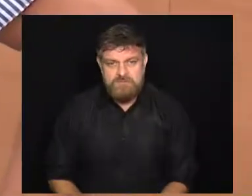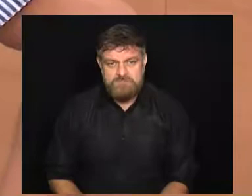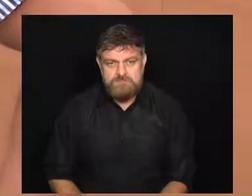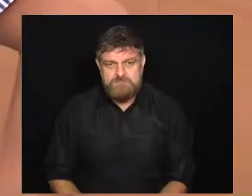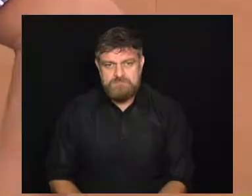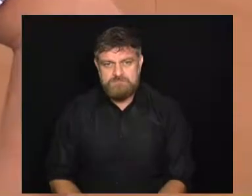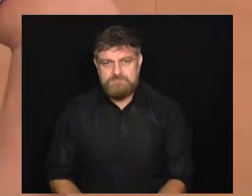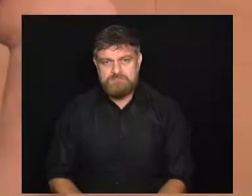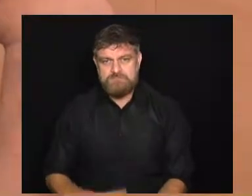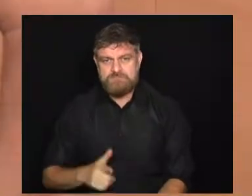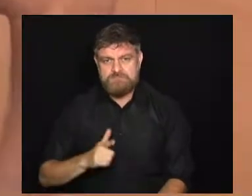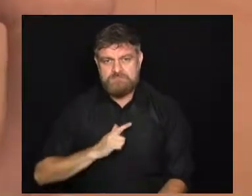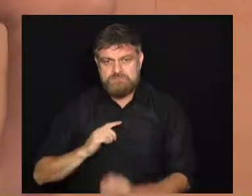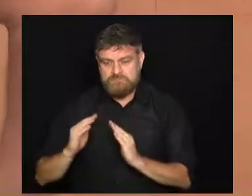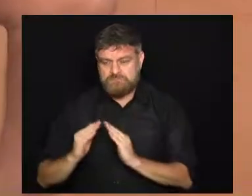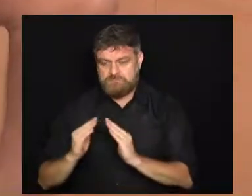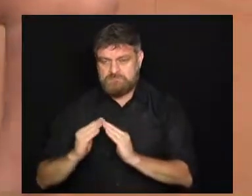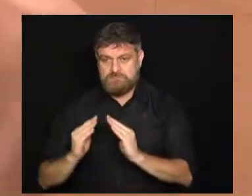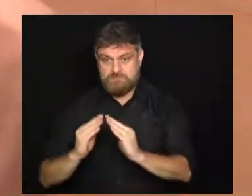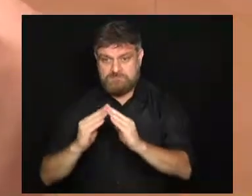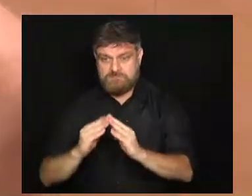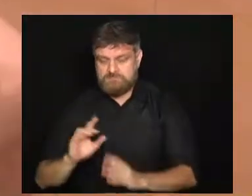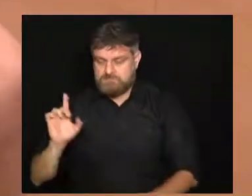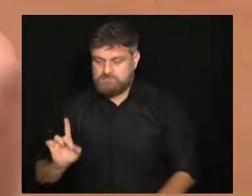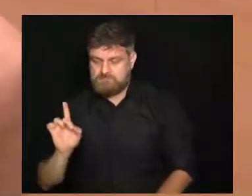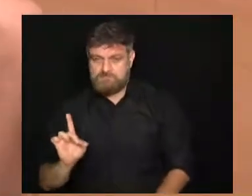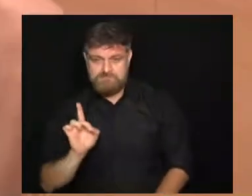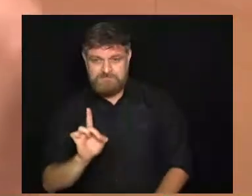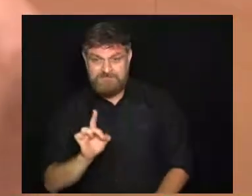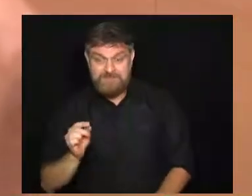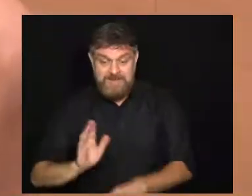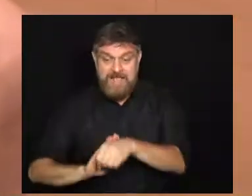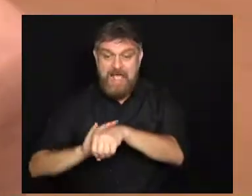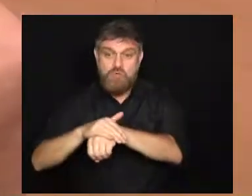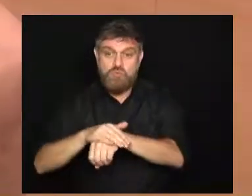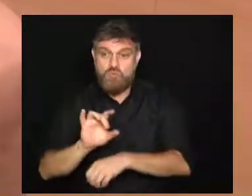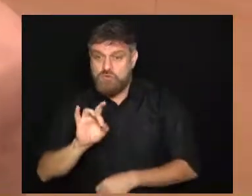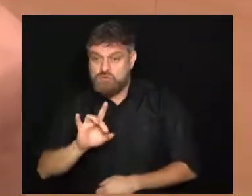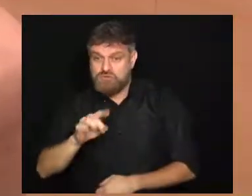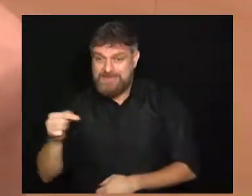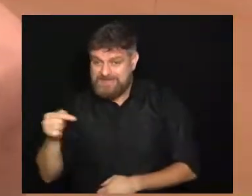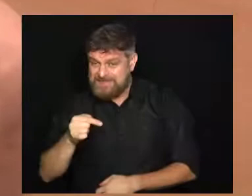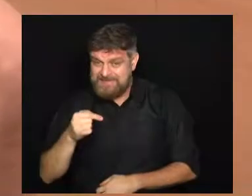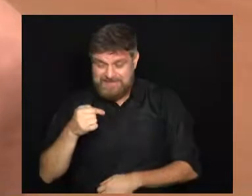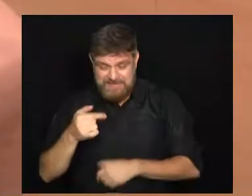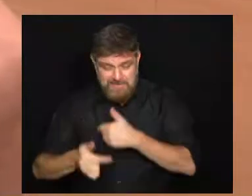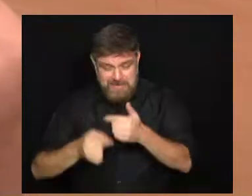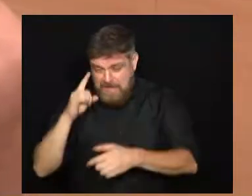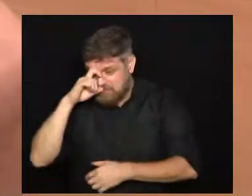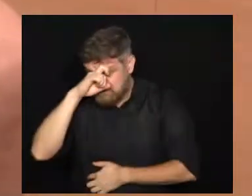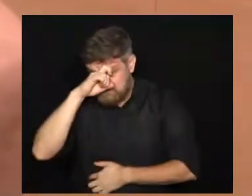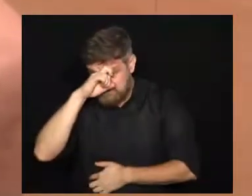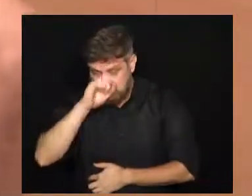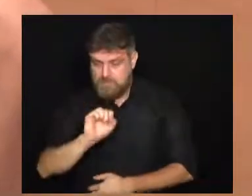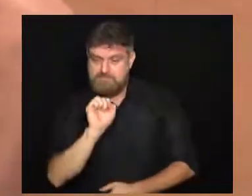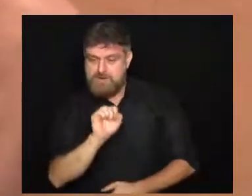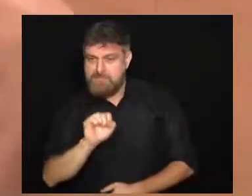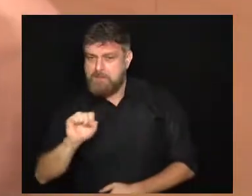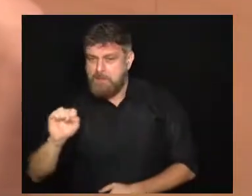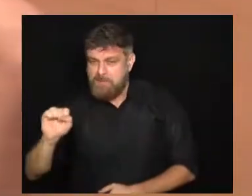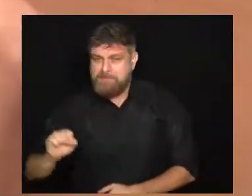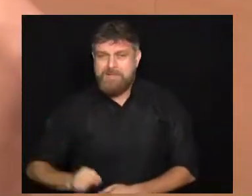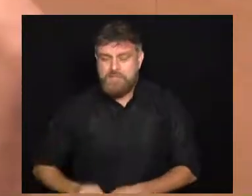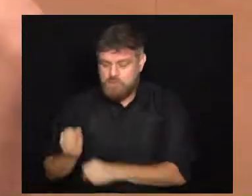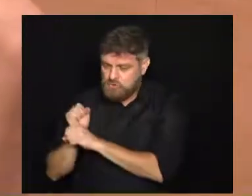não ocupadas quando a gente vai fazer visita, só chega gente à noite, então tem um trabalho muito difícil a ser realizado lá. Todos os anos tem tido